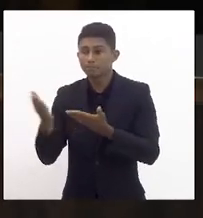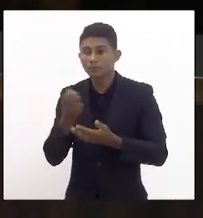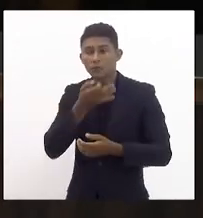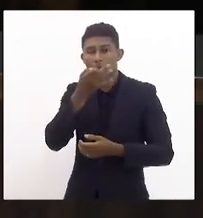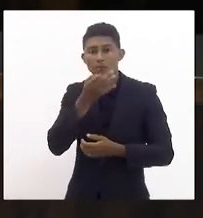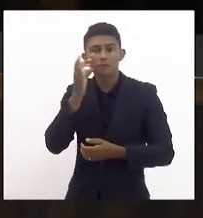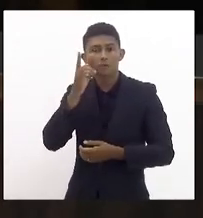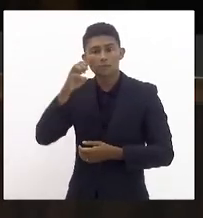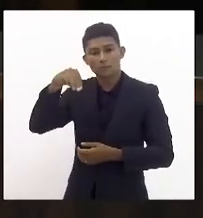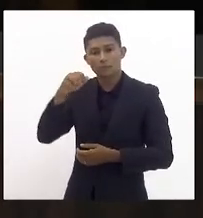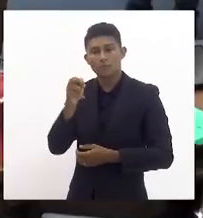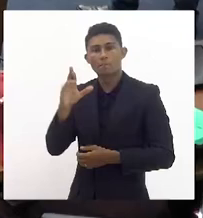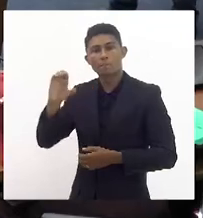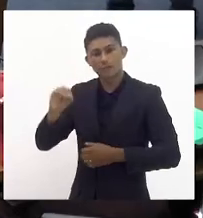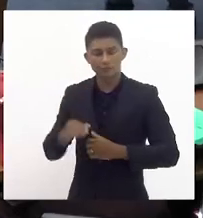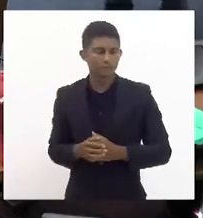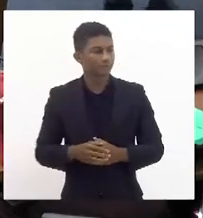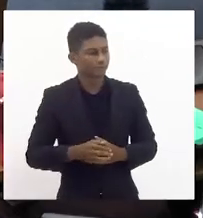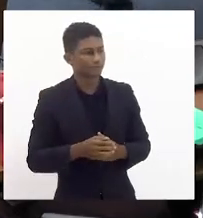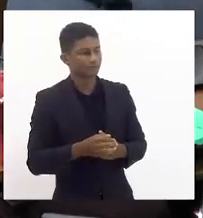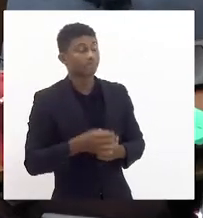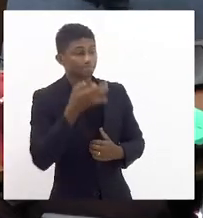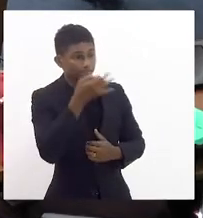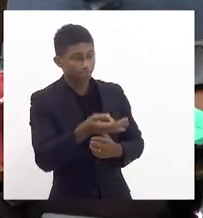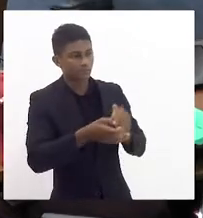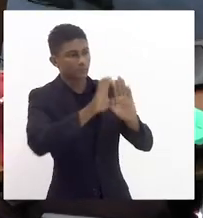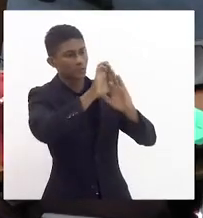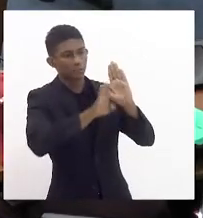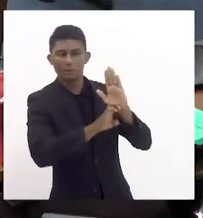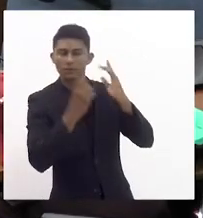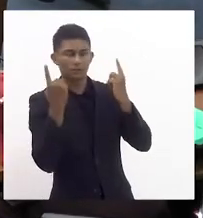Pacheco. Parecer é contrário às emendas, senhor presidente.